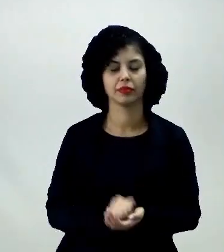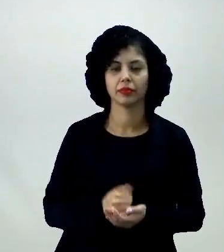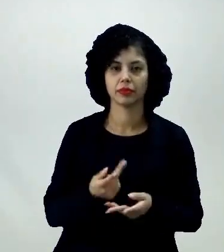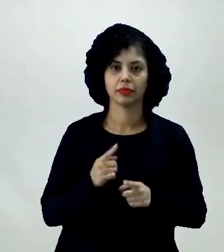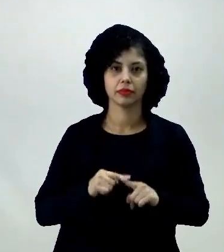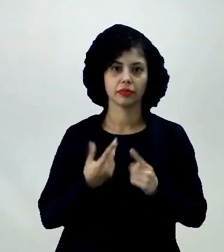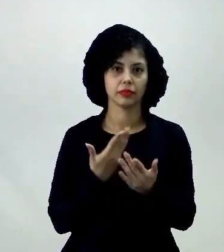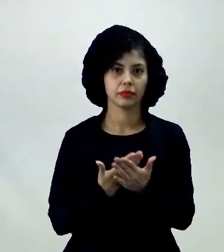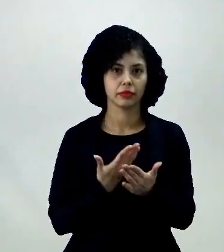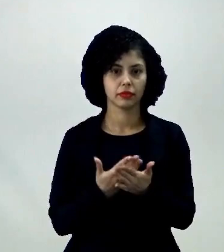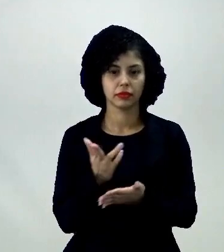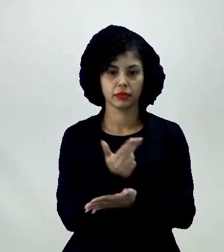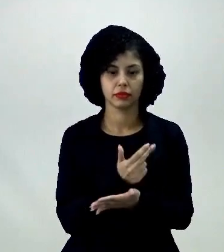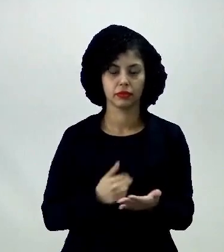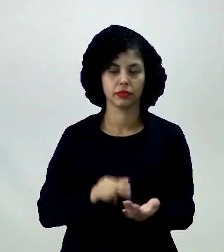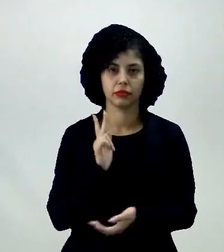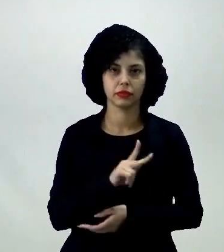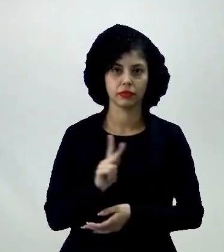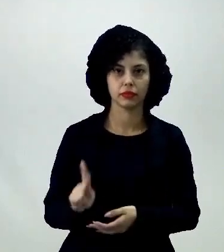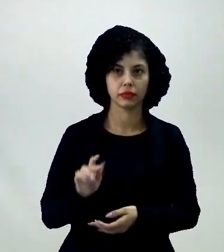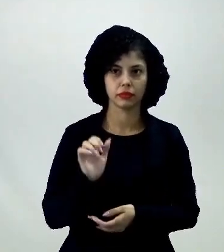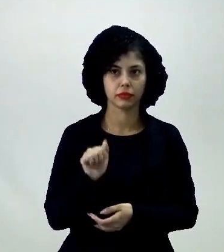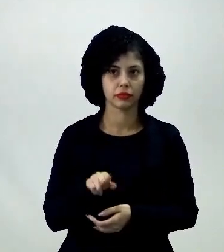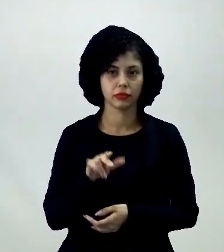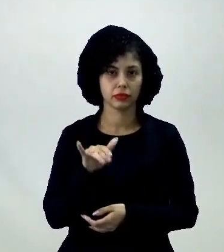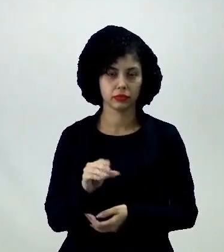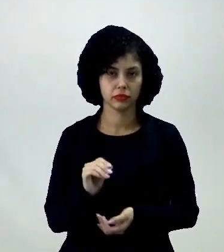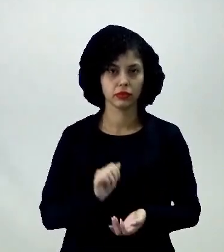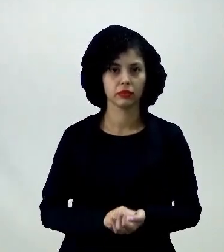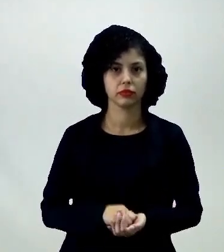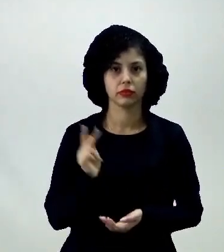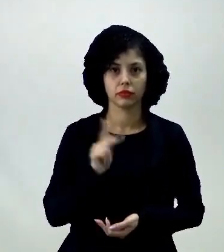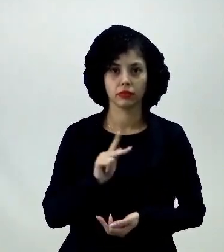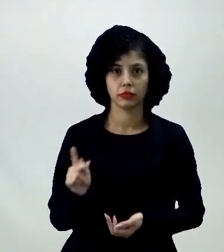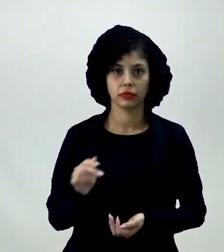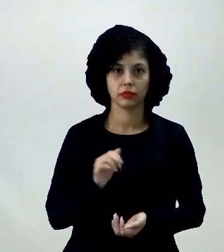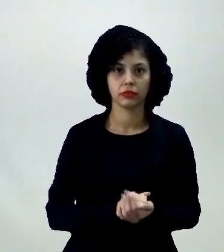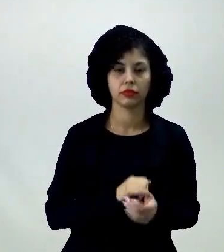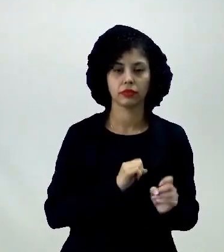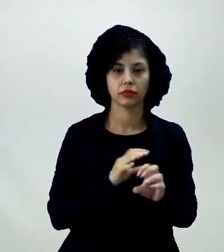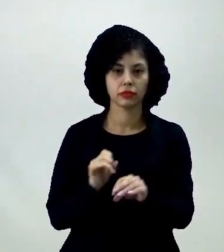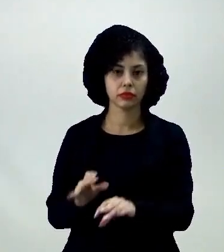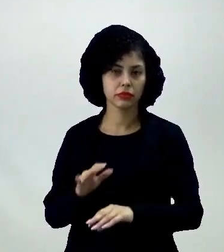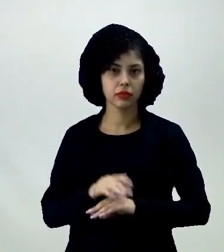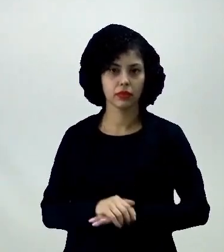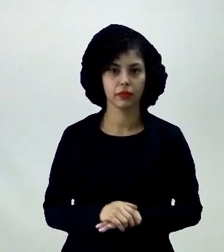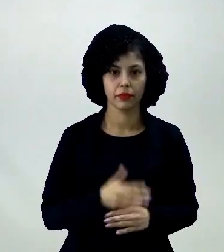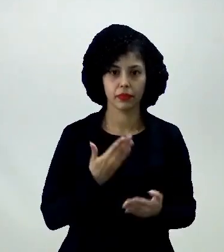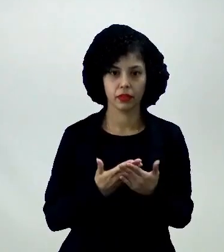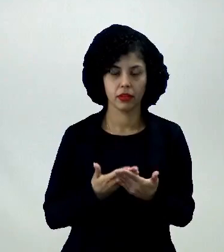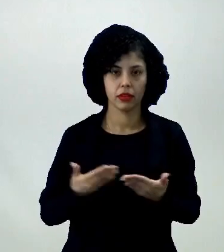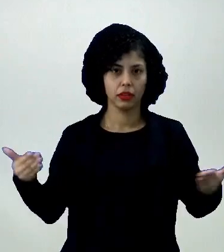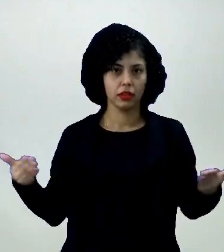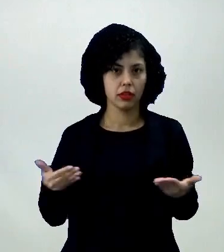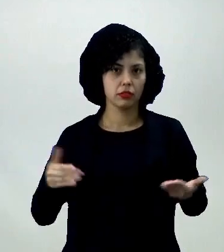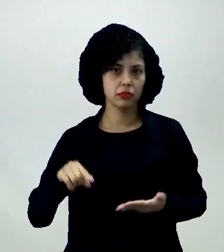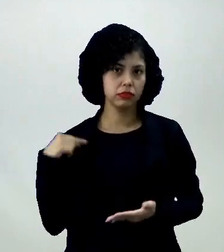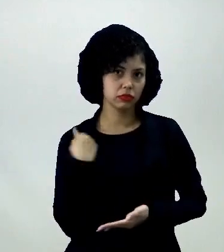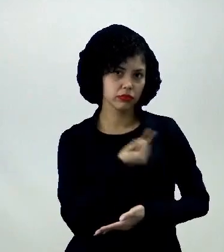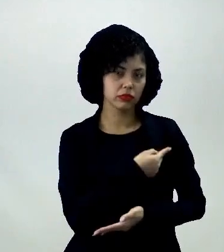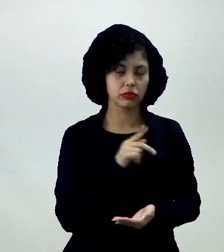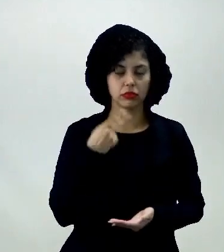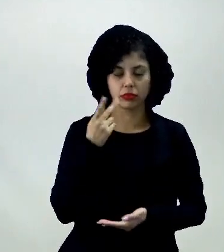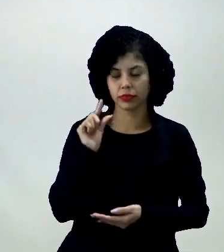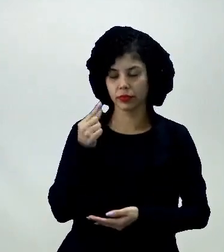Olá, seja bem-vindo a mais uma aula de arte. Eu sou Anailson Mesquita, professor da Rede Estadual de Ensino. E na aula de hoje, meus amigos, nós